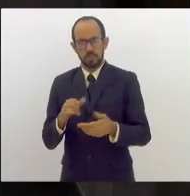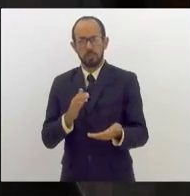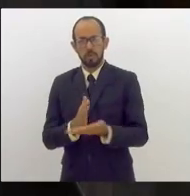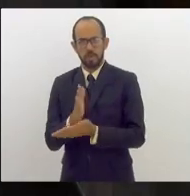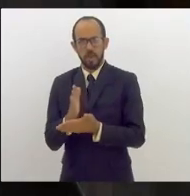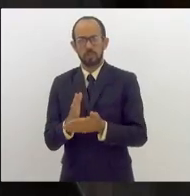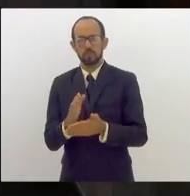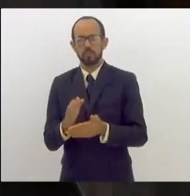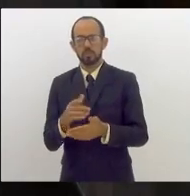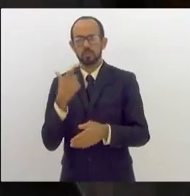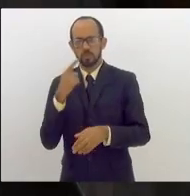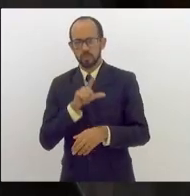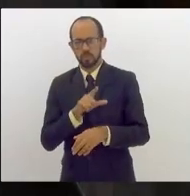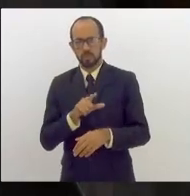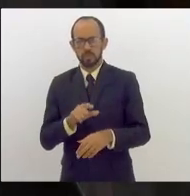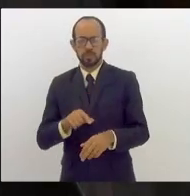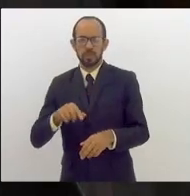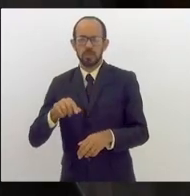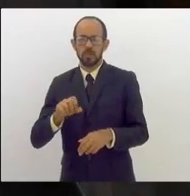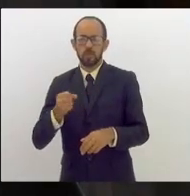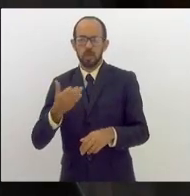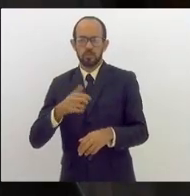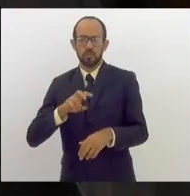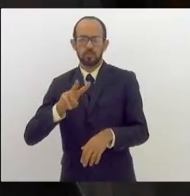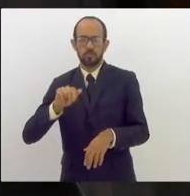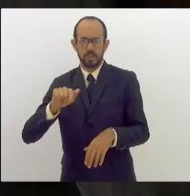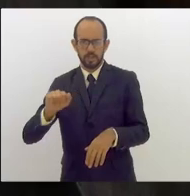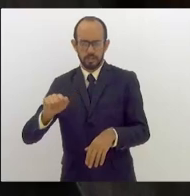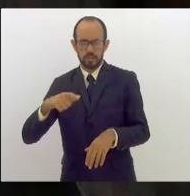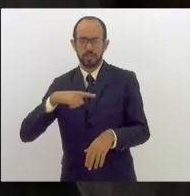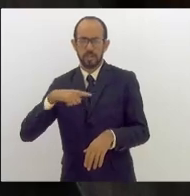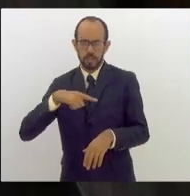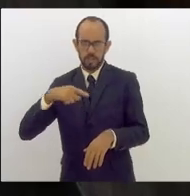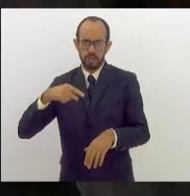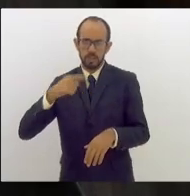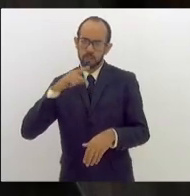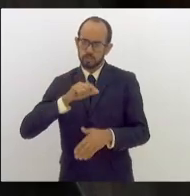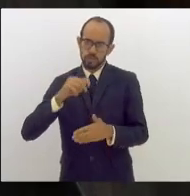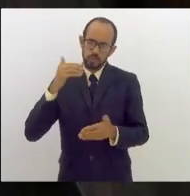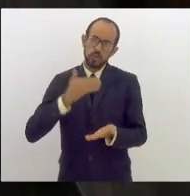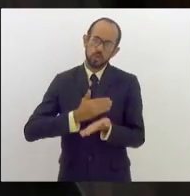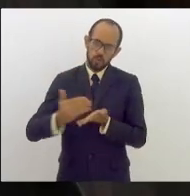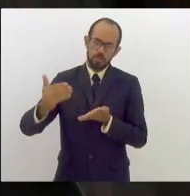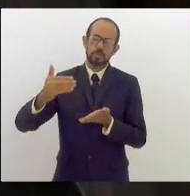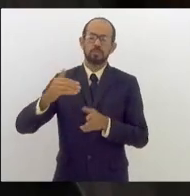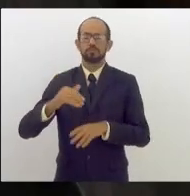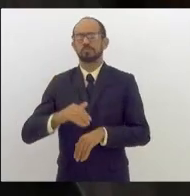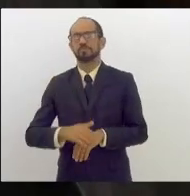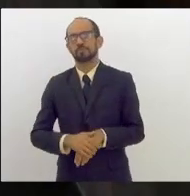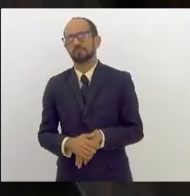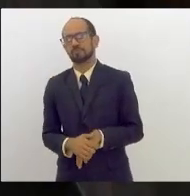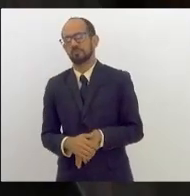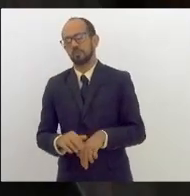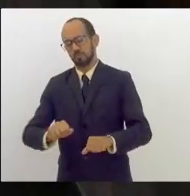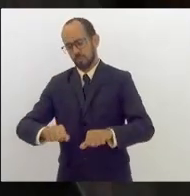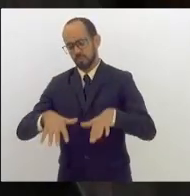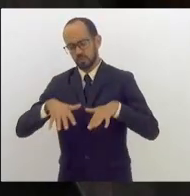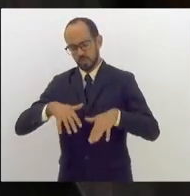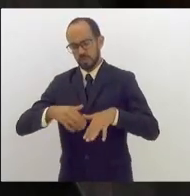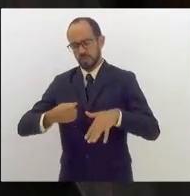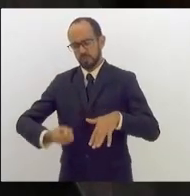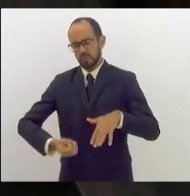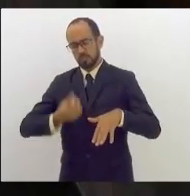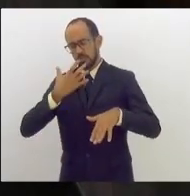apto para Quando surgir a vaga ele poder ingressar na carreira Então foi uma audiência muito produtiva